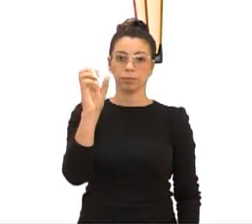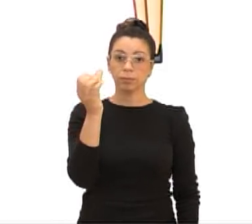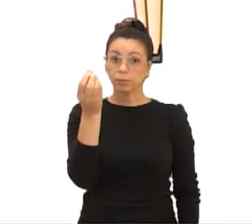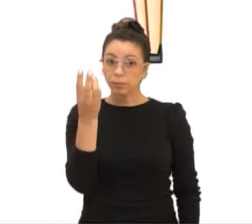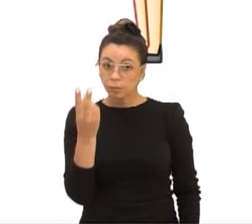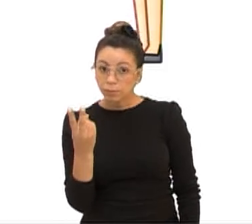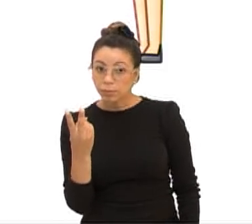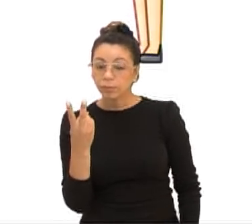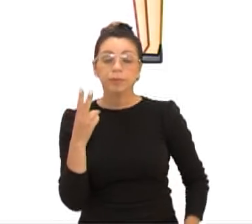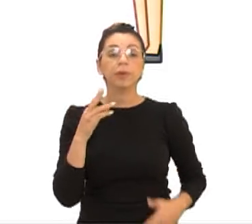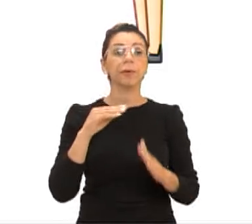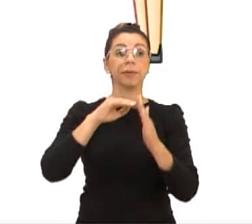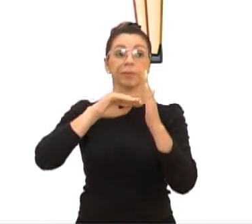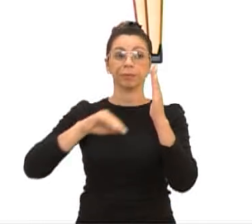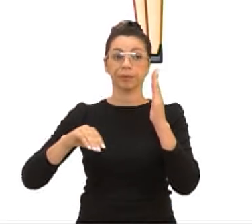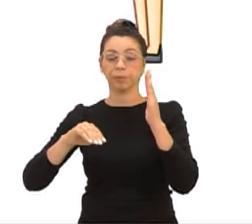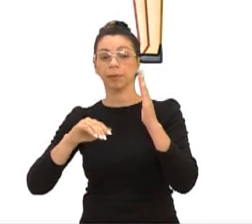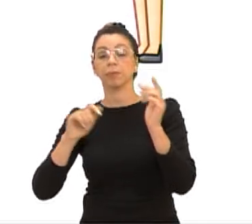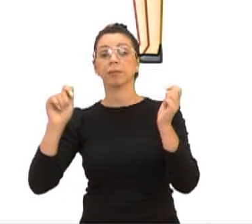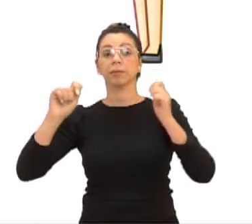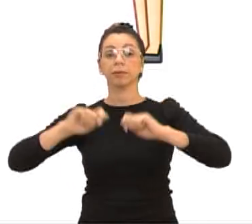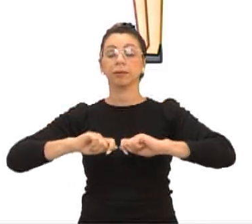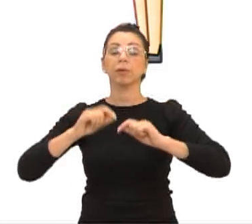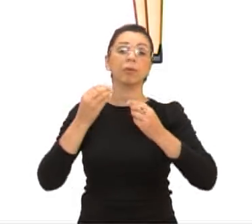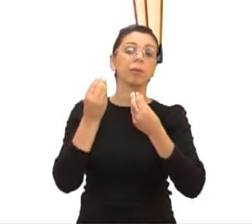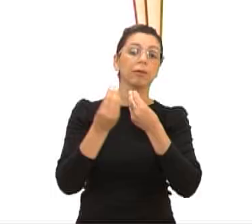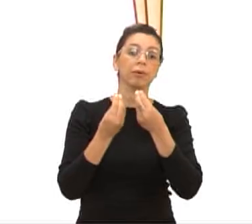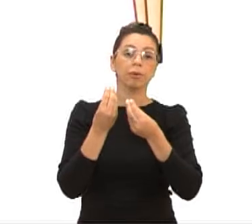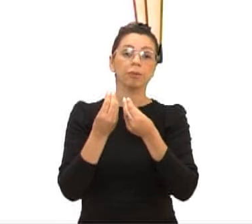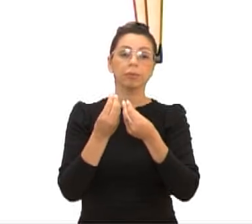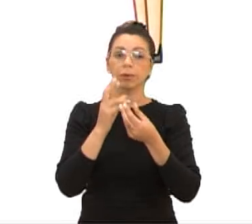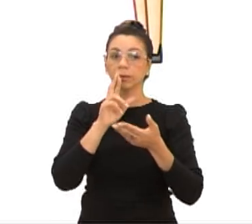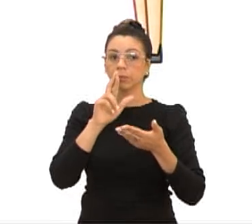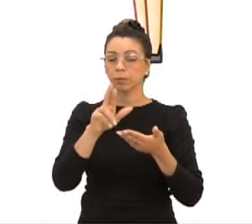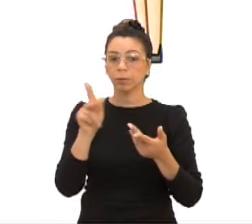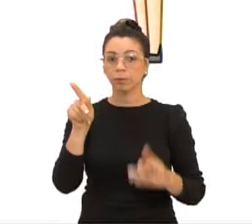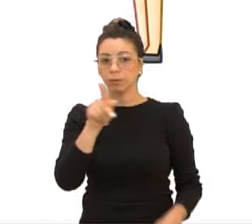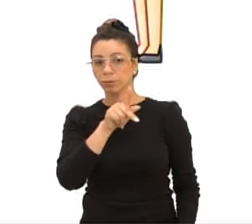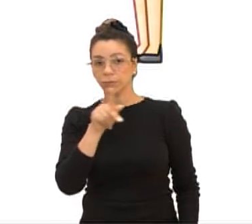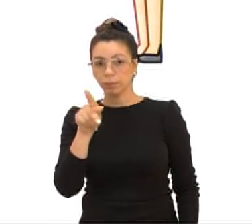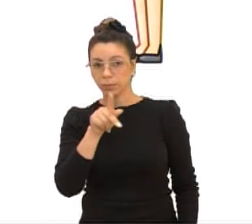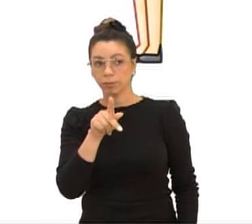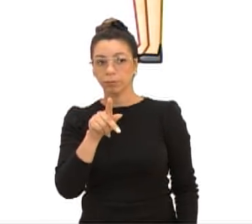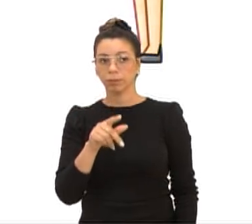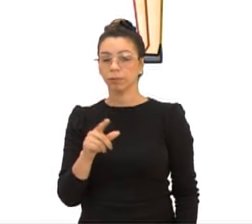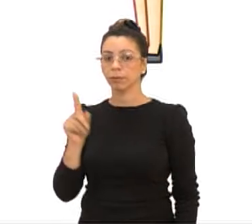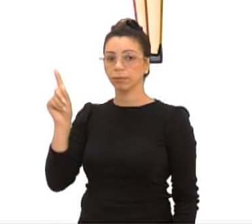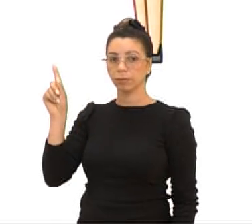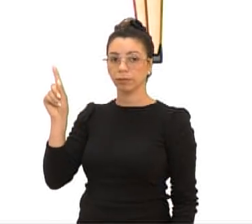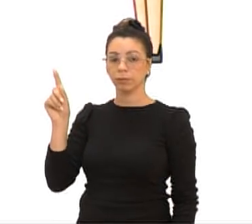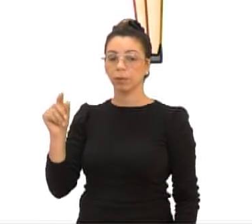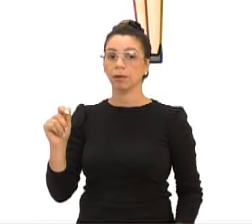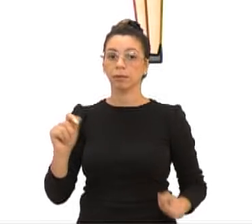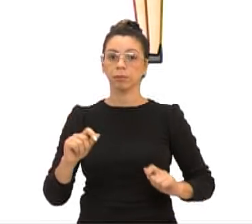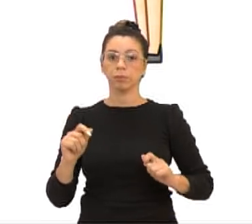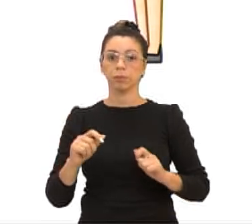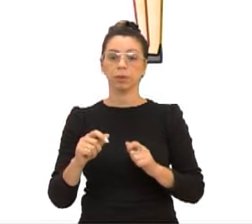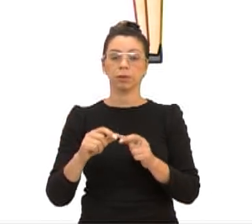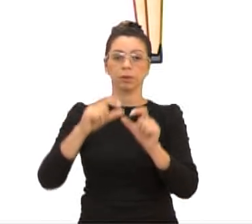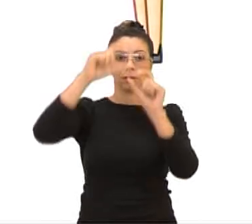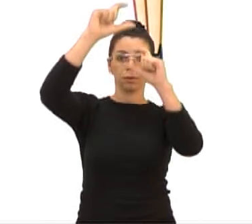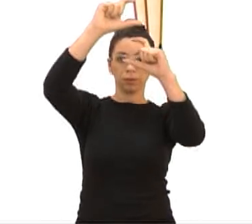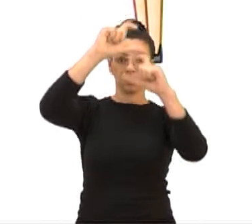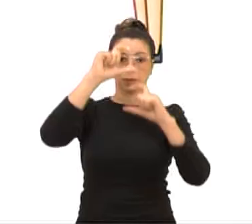56,52, tá? Faça essa subtração. Olha lá, pessoal, a professora colocou casa embaixo de casa,